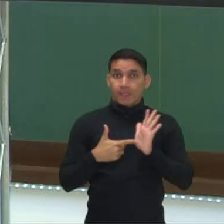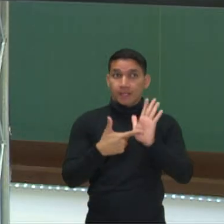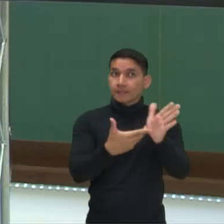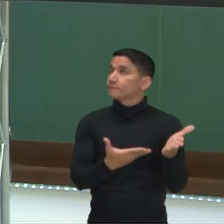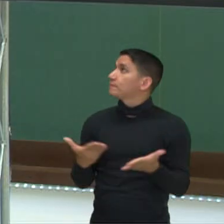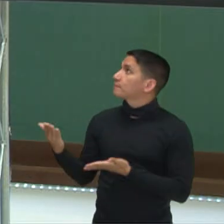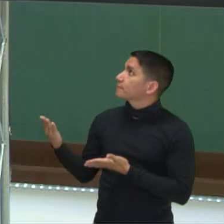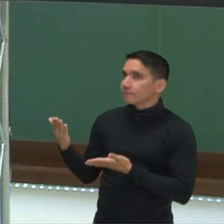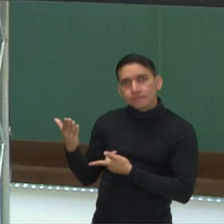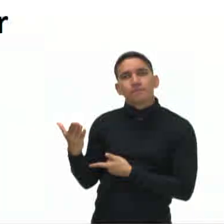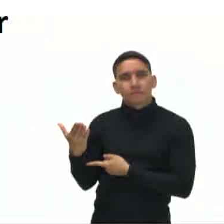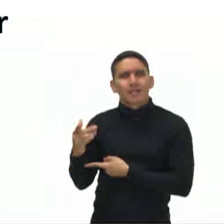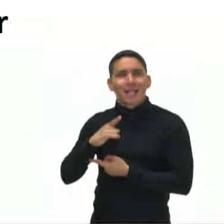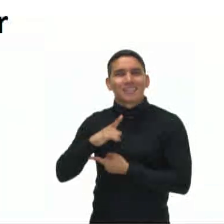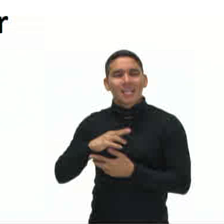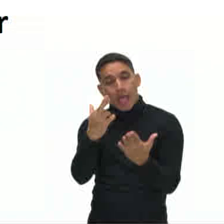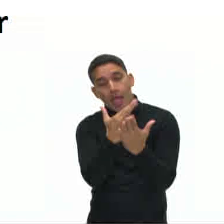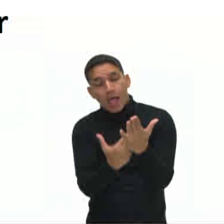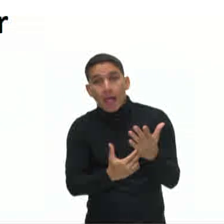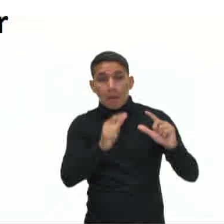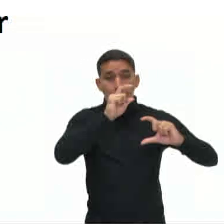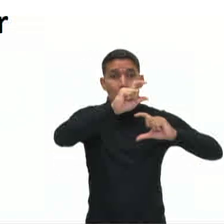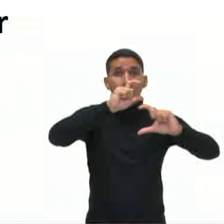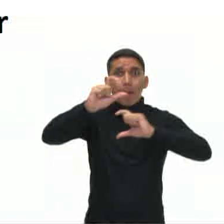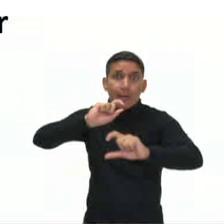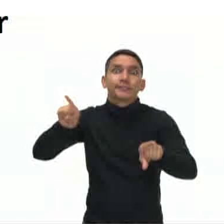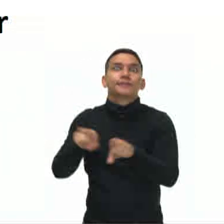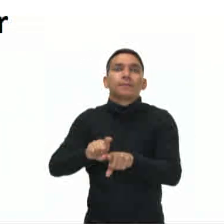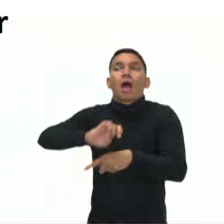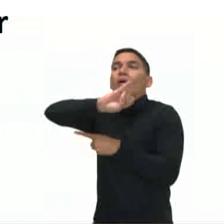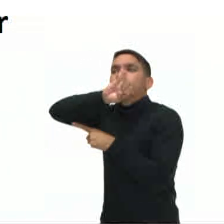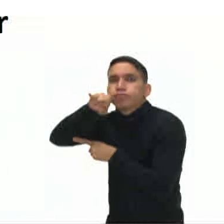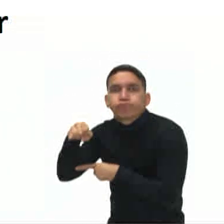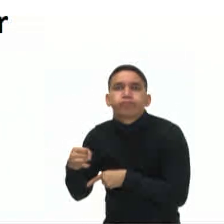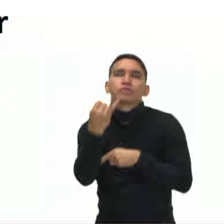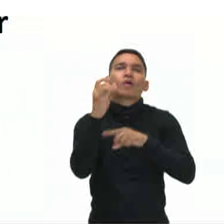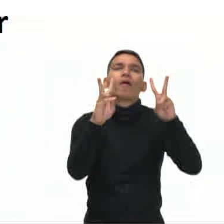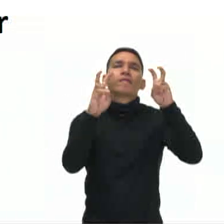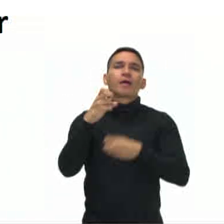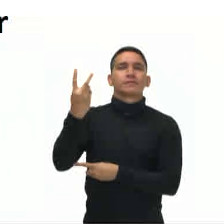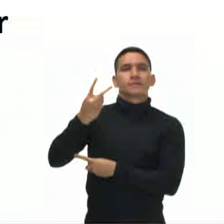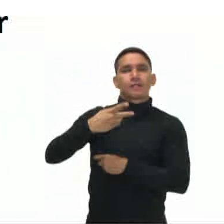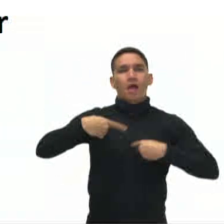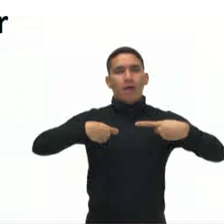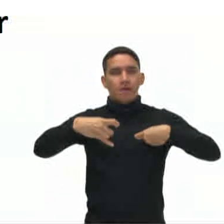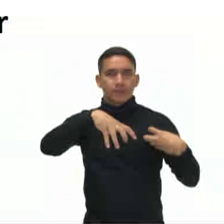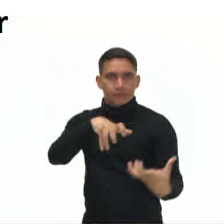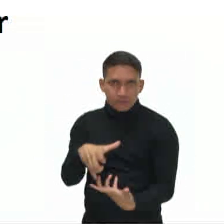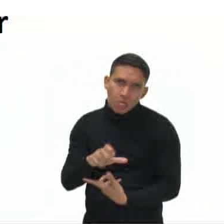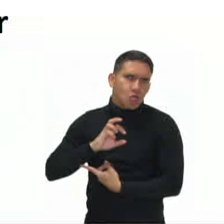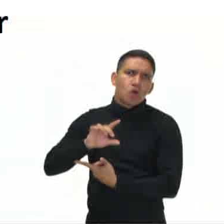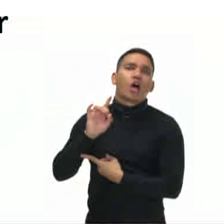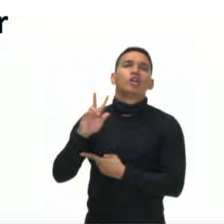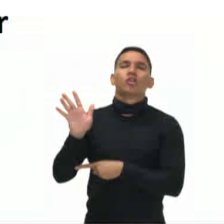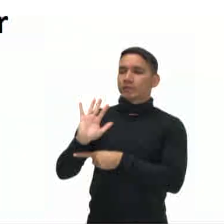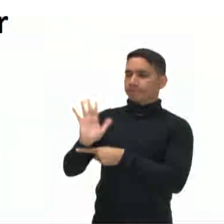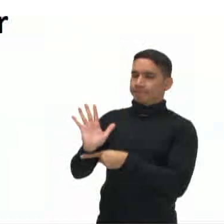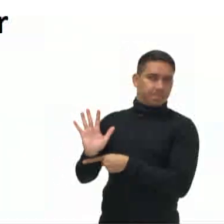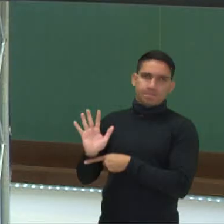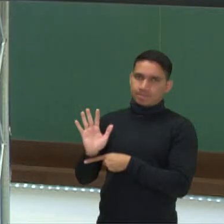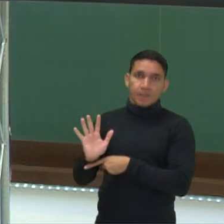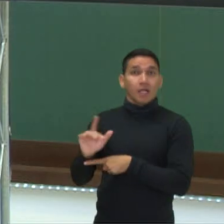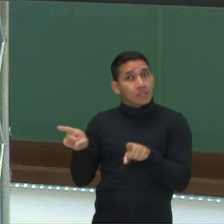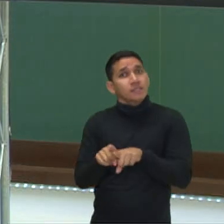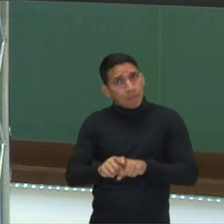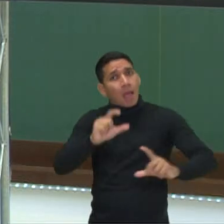pra gente. As revistas em quadrinho também aproveitaram da temática da Segunda Guerra Mundial. Não foi só o cinema. Também